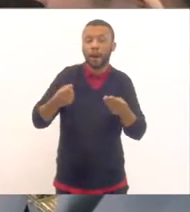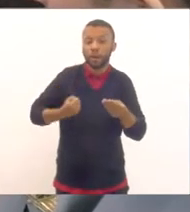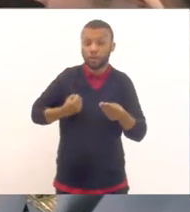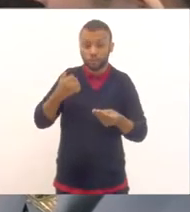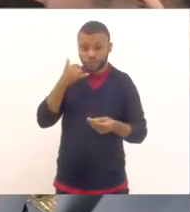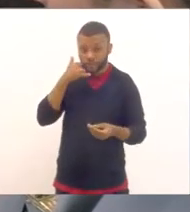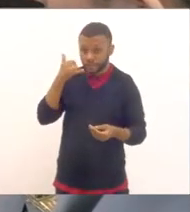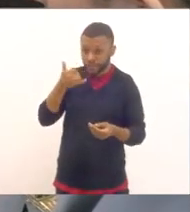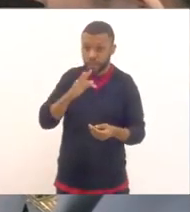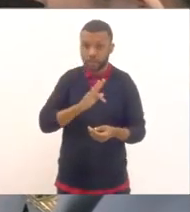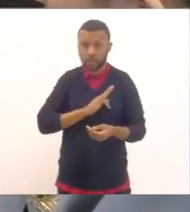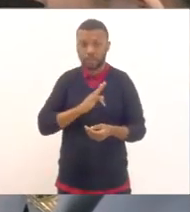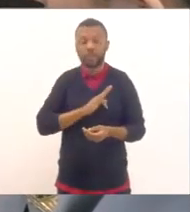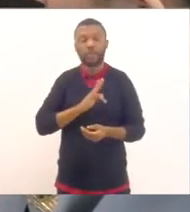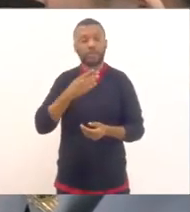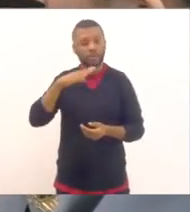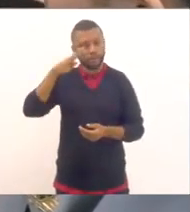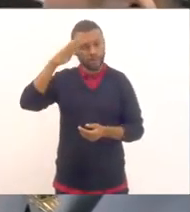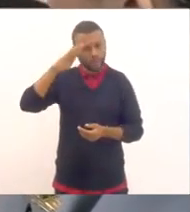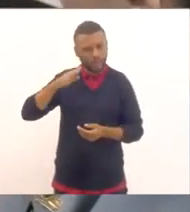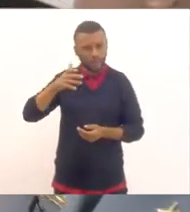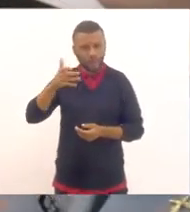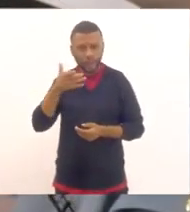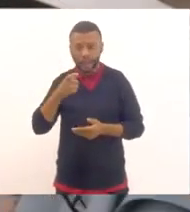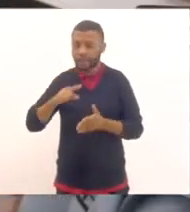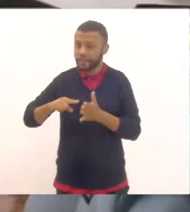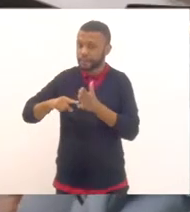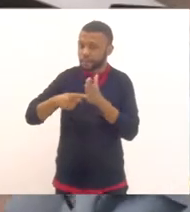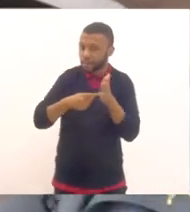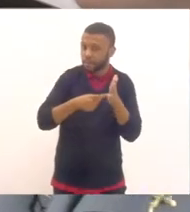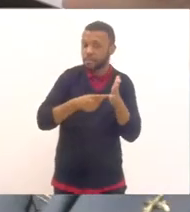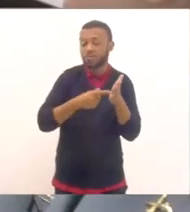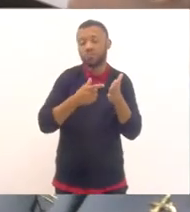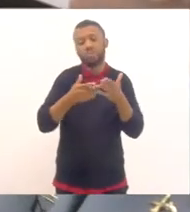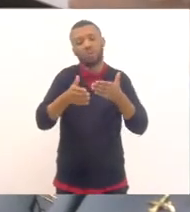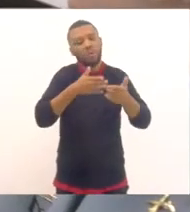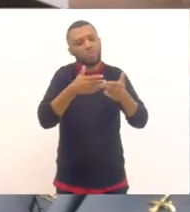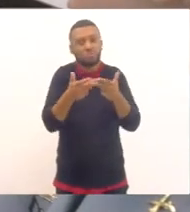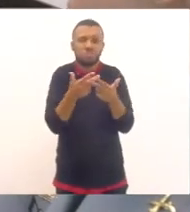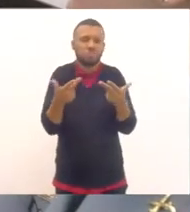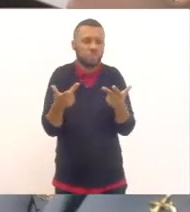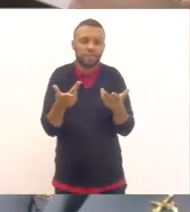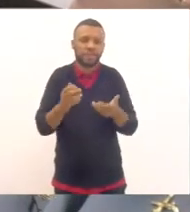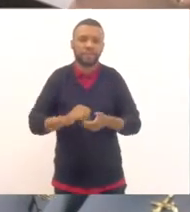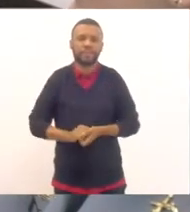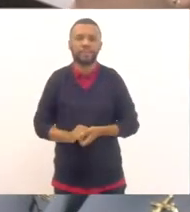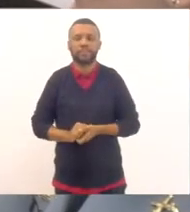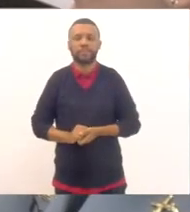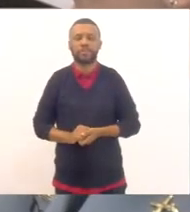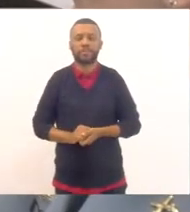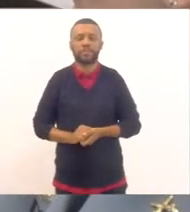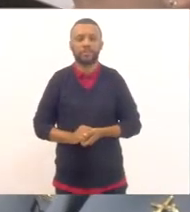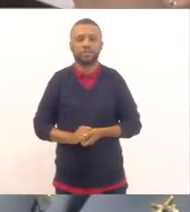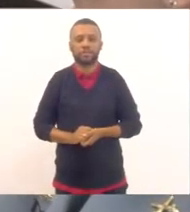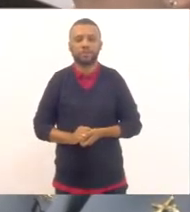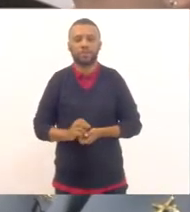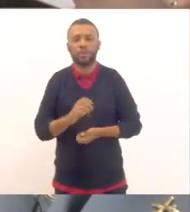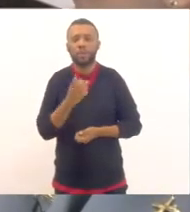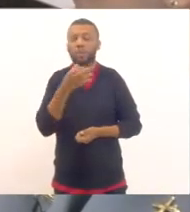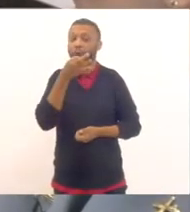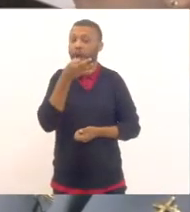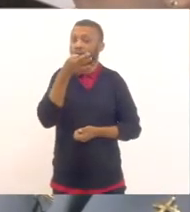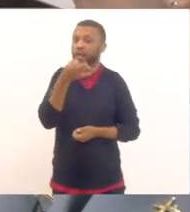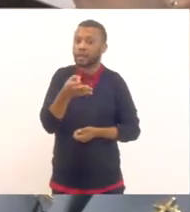Militar né para que a pessoa caso queira possa fazer algum tipo de denúncia em alguma alguma